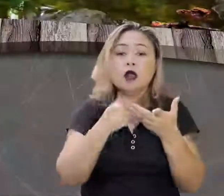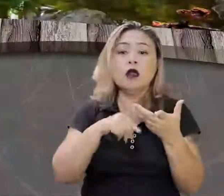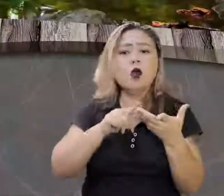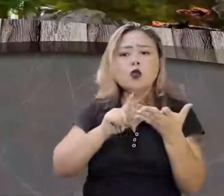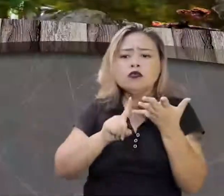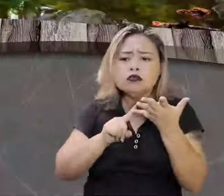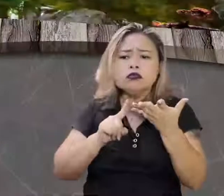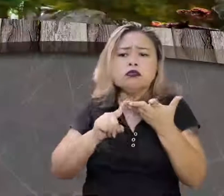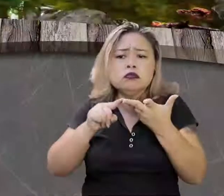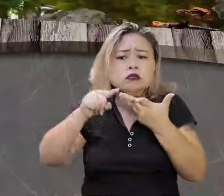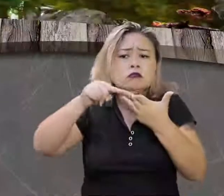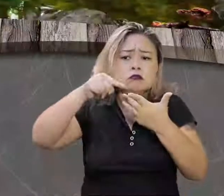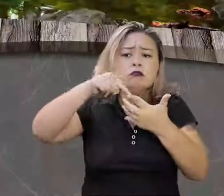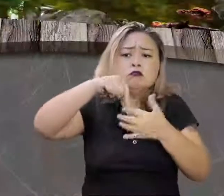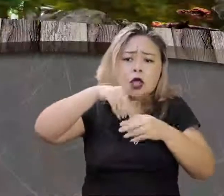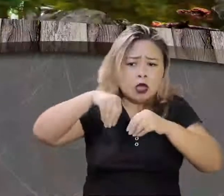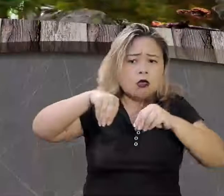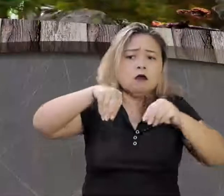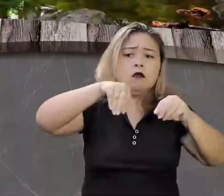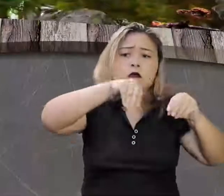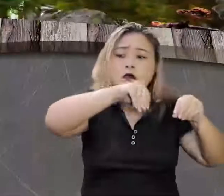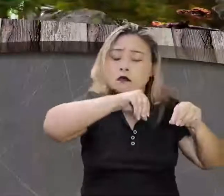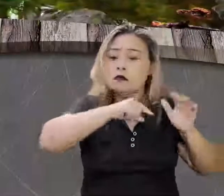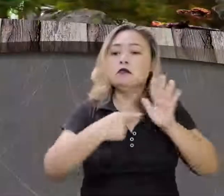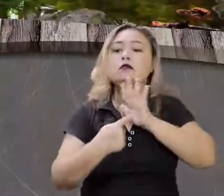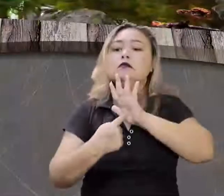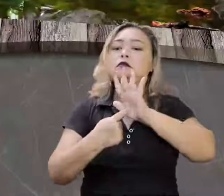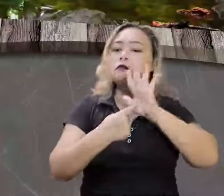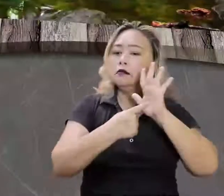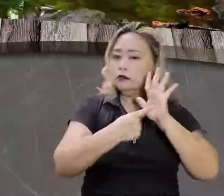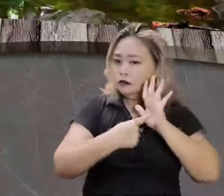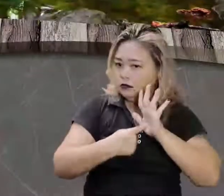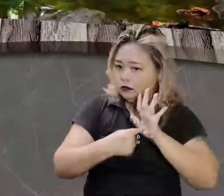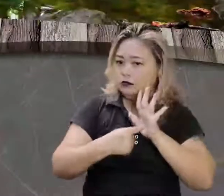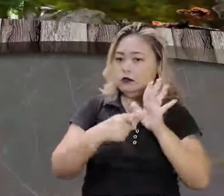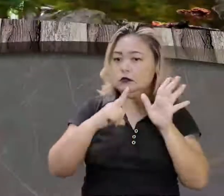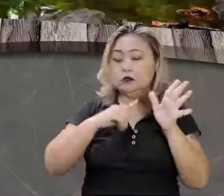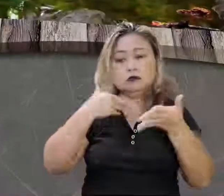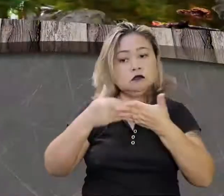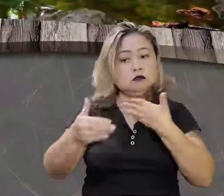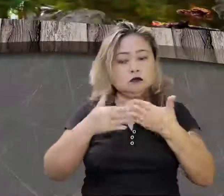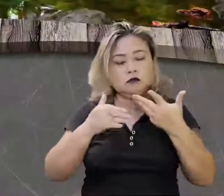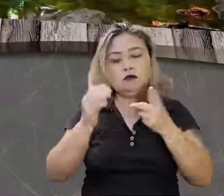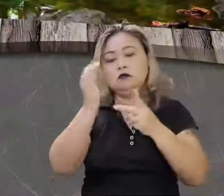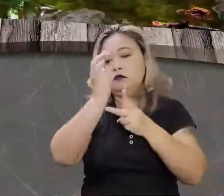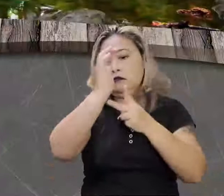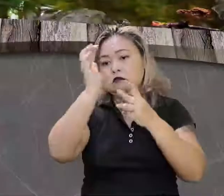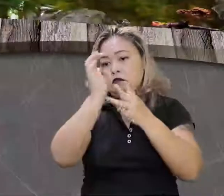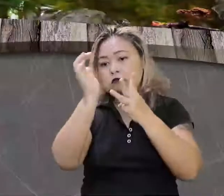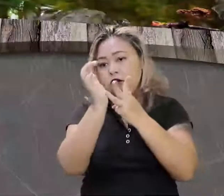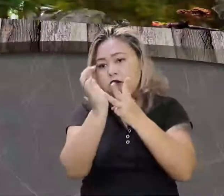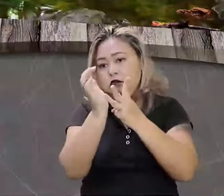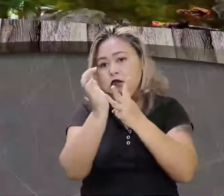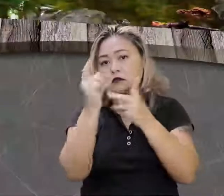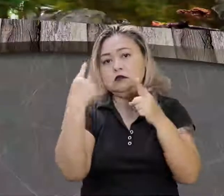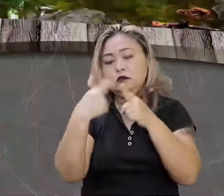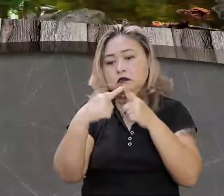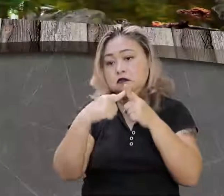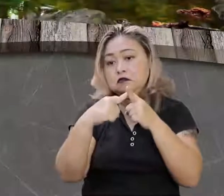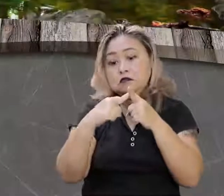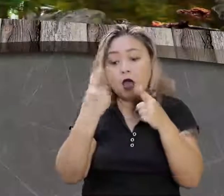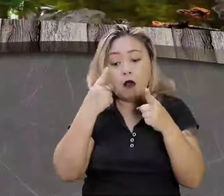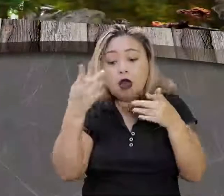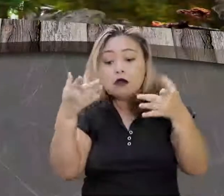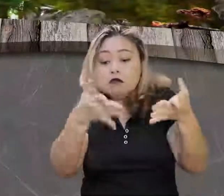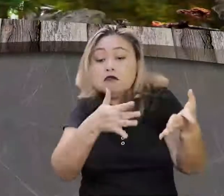em todo o tempo na cadeia alimentar. Eles podem aparecer e podem agir em qualquer nível trófico. Porque basta